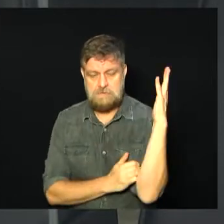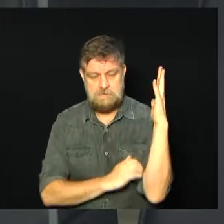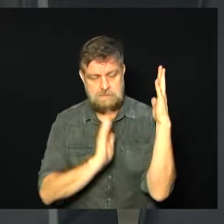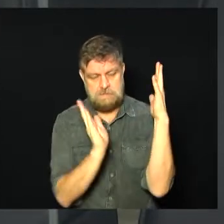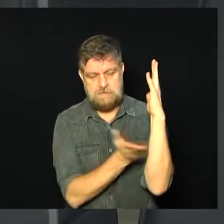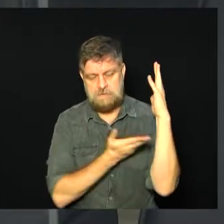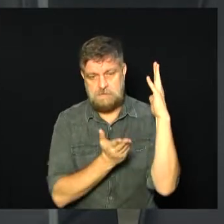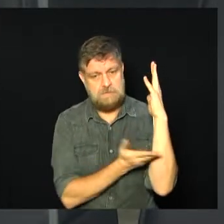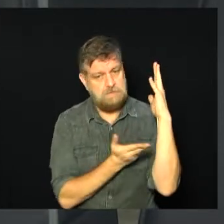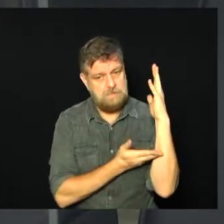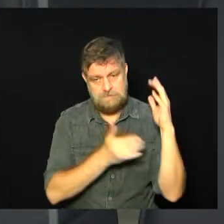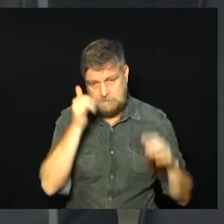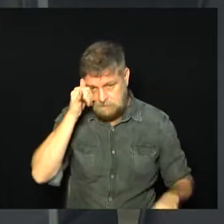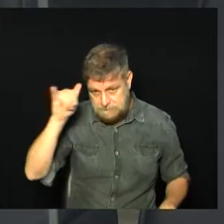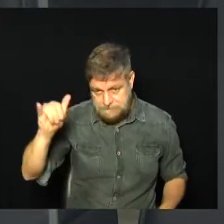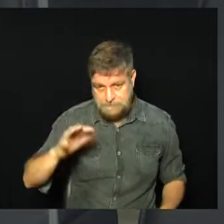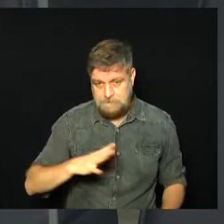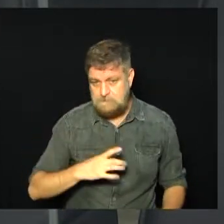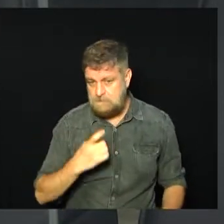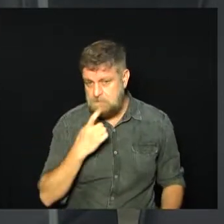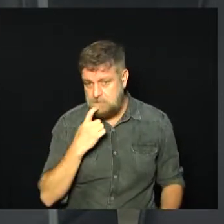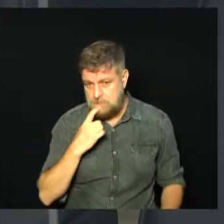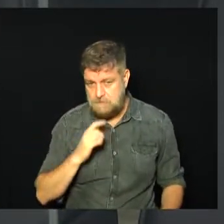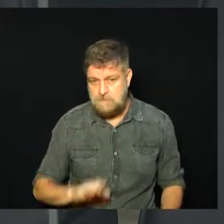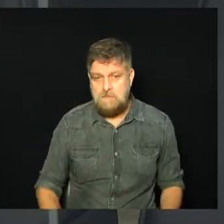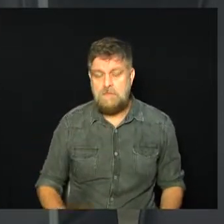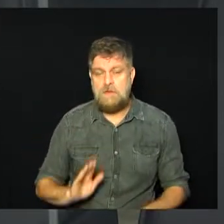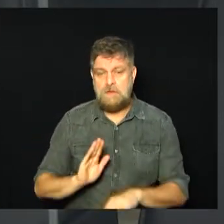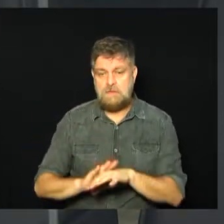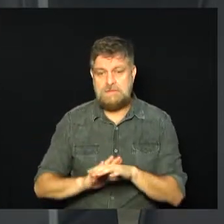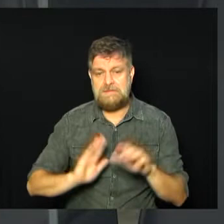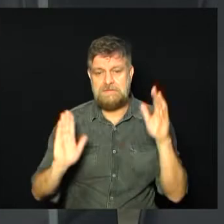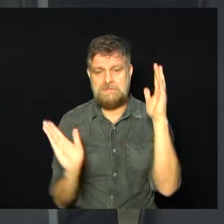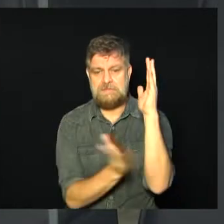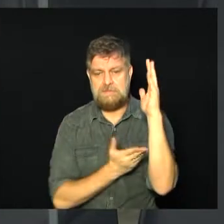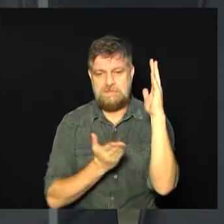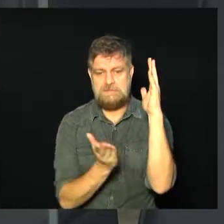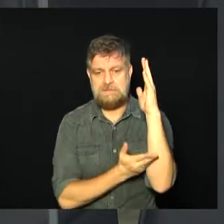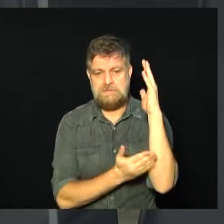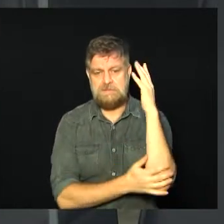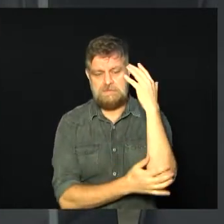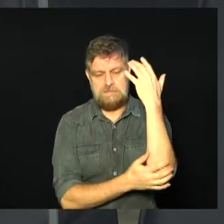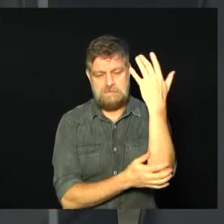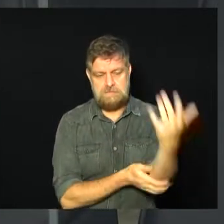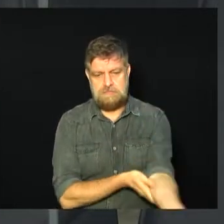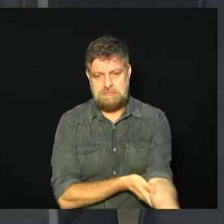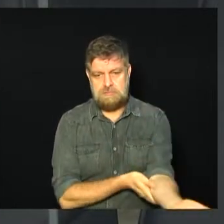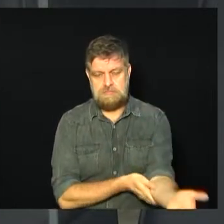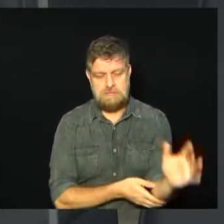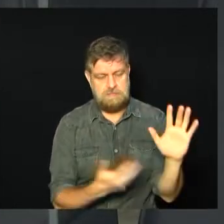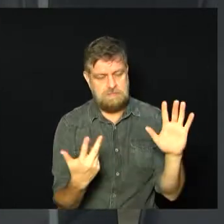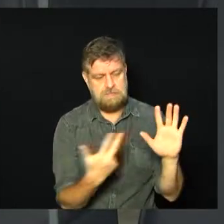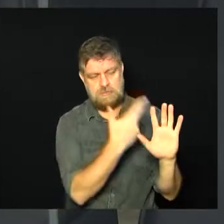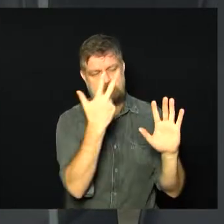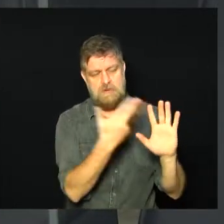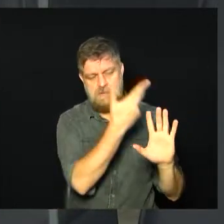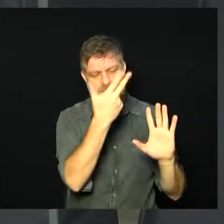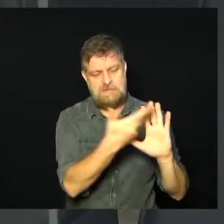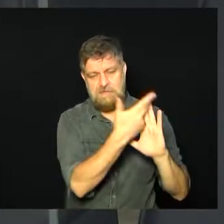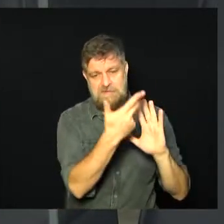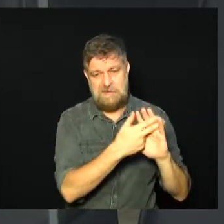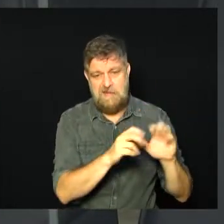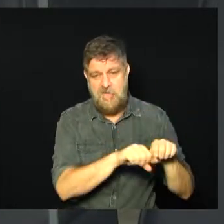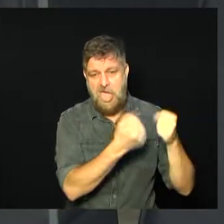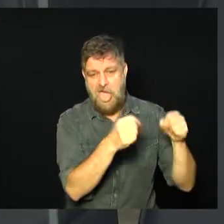prejudicada, porque a coisa que Campinas mais gosta de fazer é cortar a árvore. Ou podar, ou extrair, ou cortar, ou